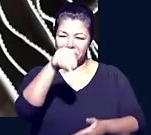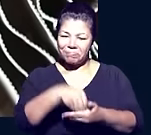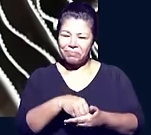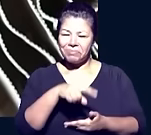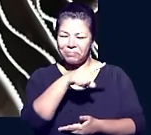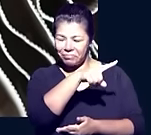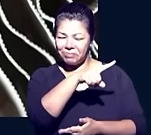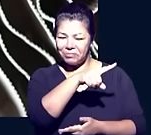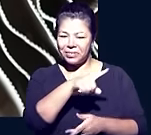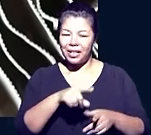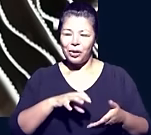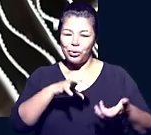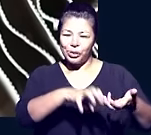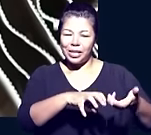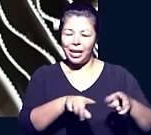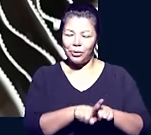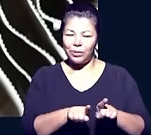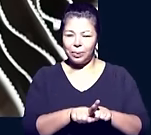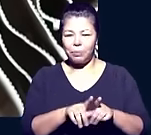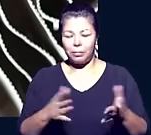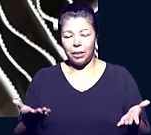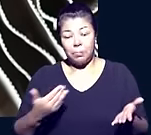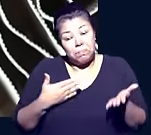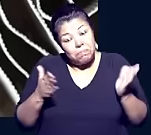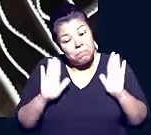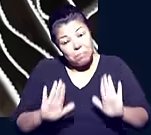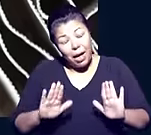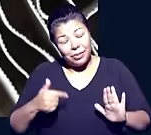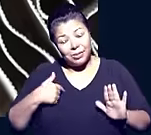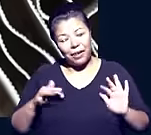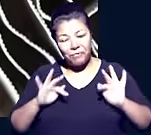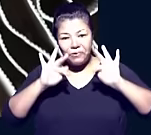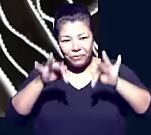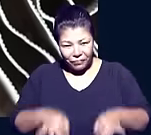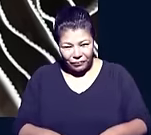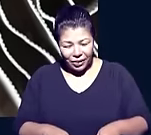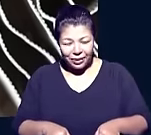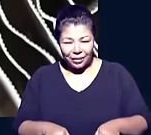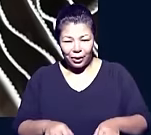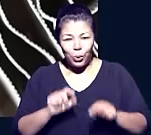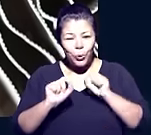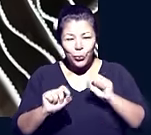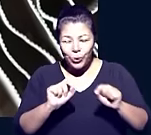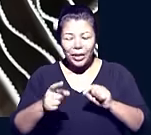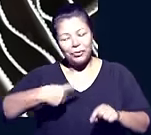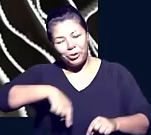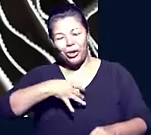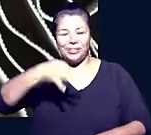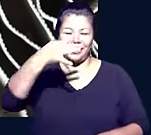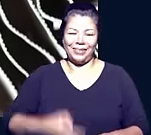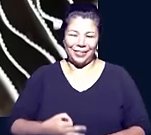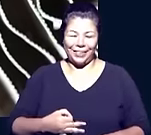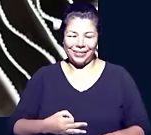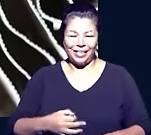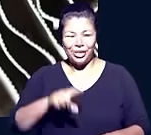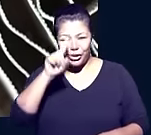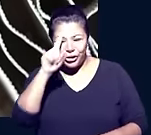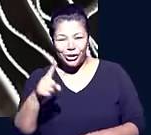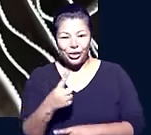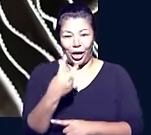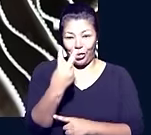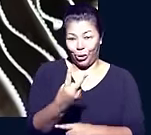extemporaneidade do mandato e ela ela se finda a única certeza que nós temos é que no dia 2 de Fevereiro de 2025 eu serei